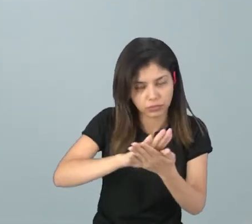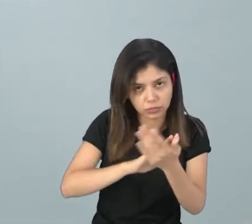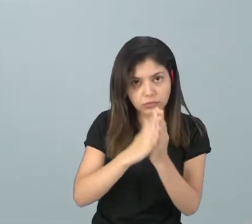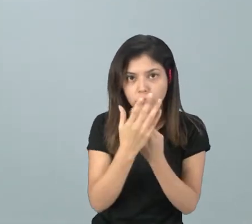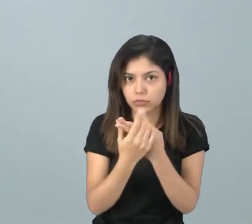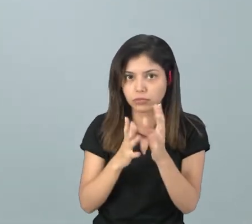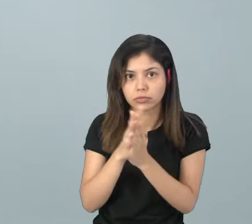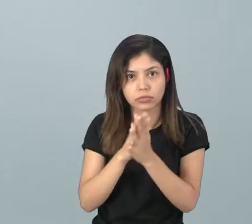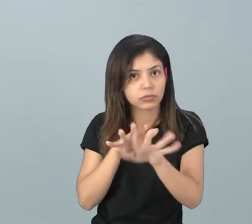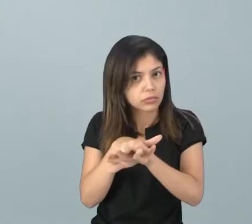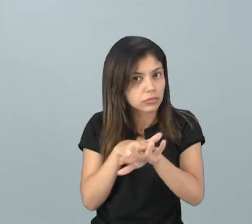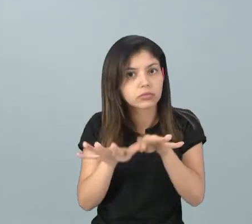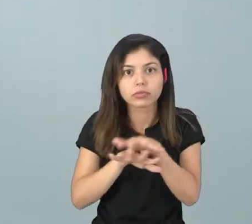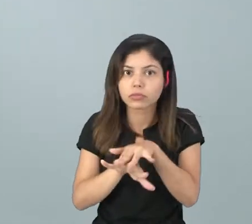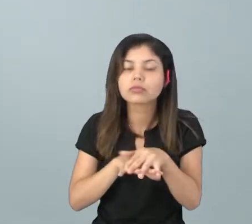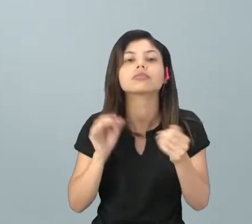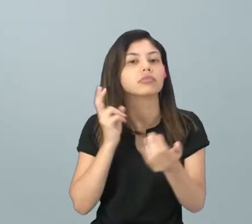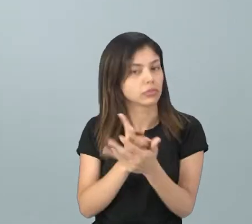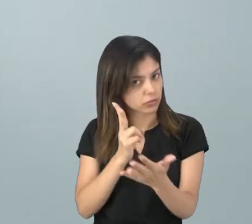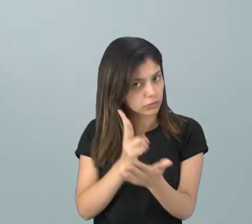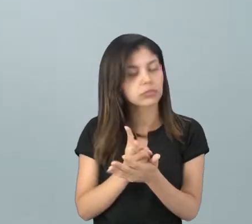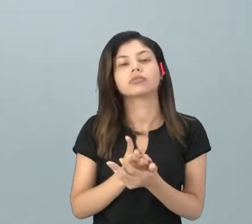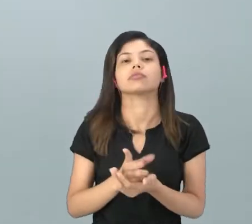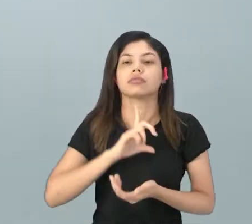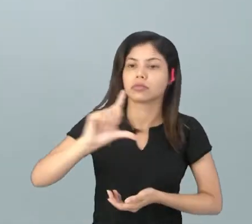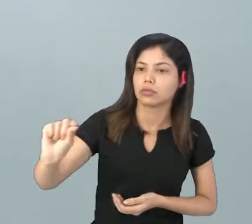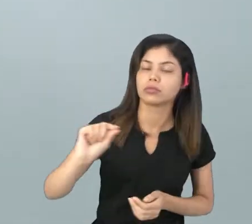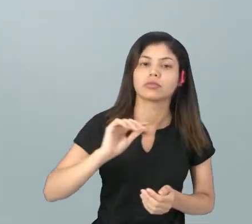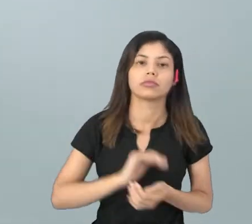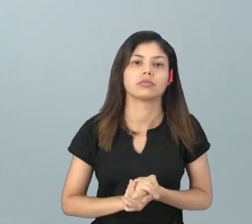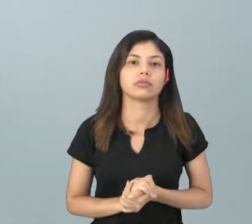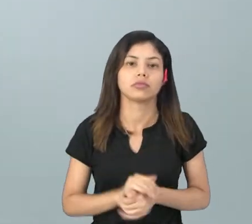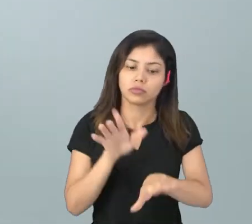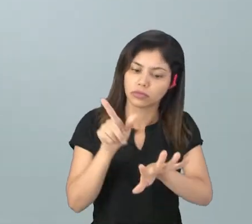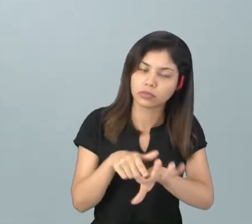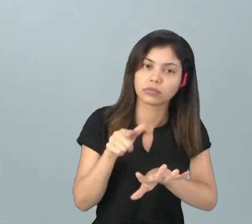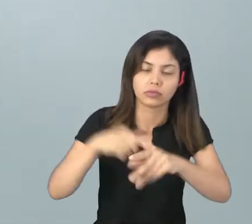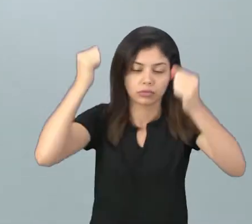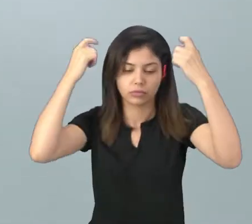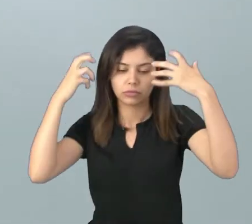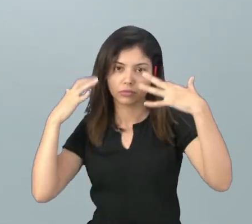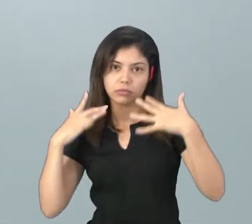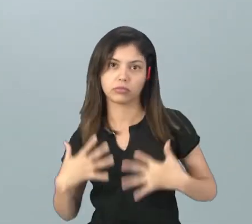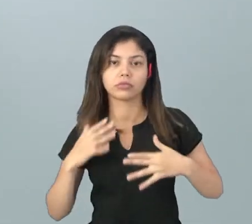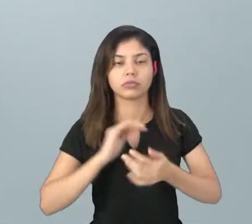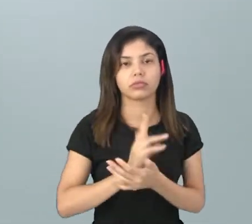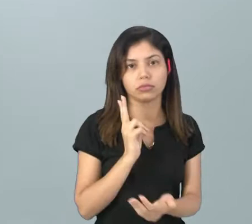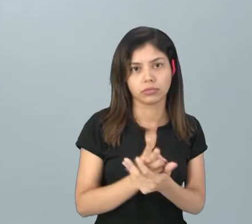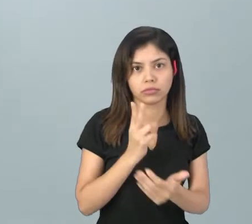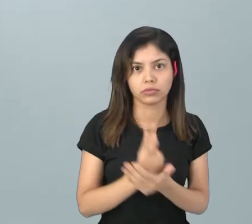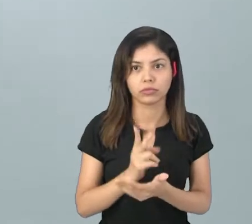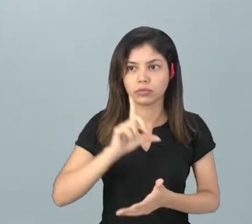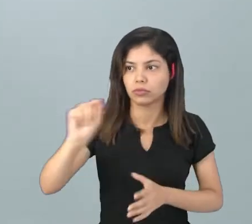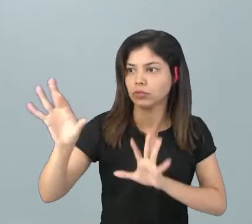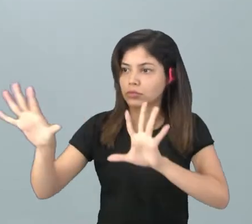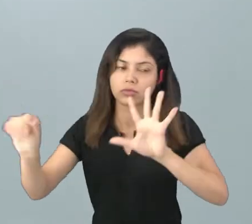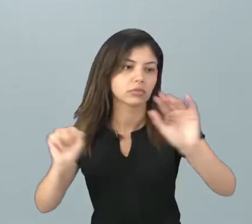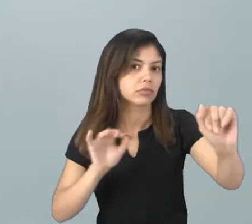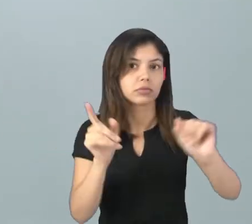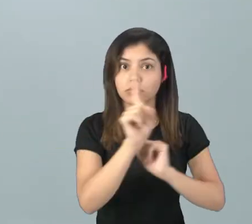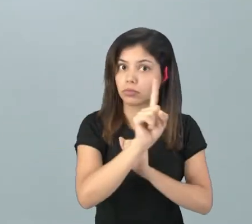lavando a roupa, saiu para a rua, lava, higieniza os pés, toma banho, não vá tocar nos